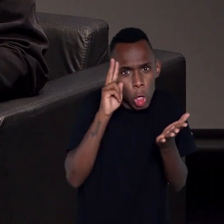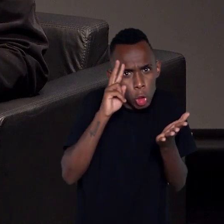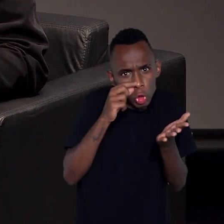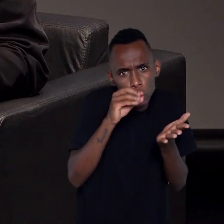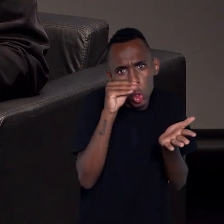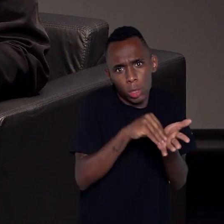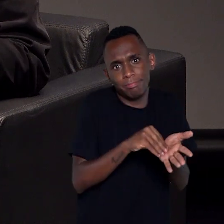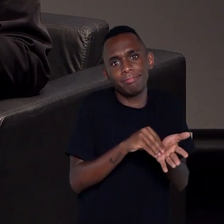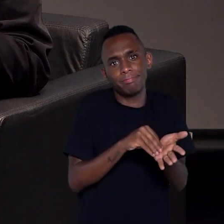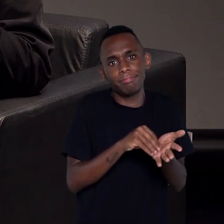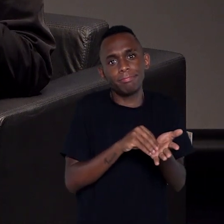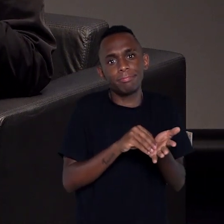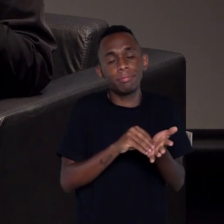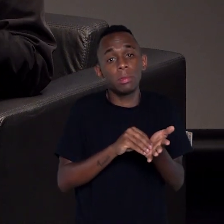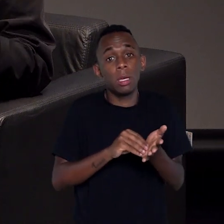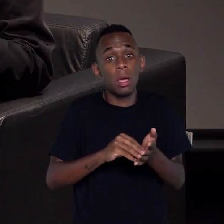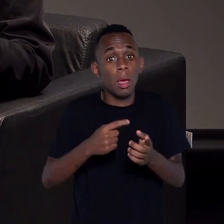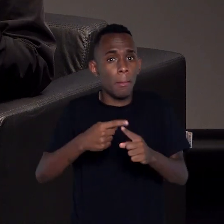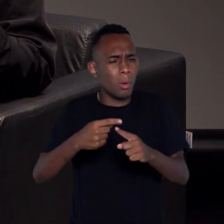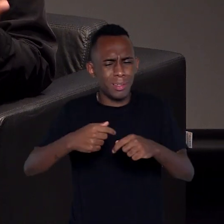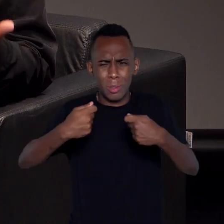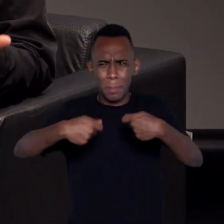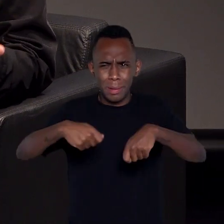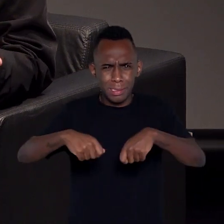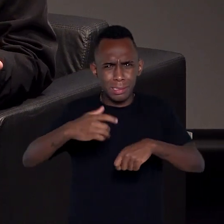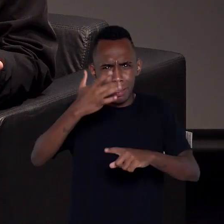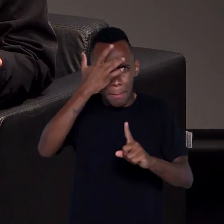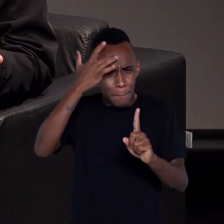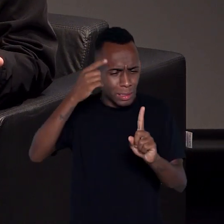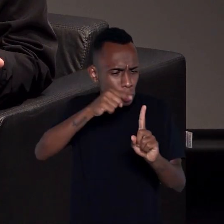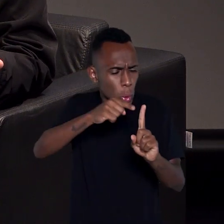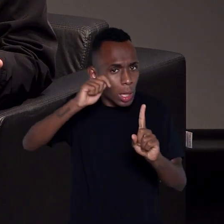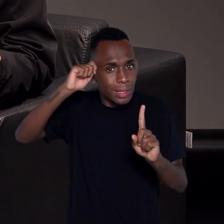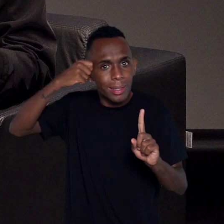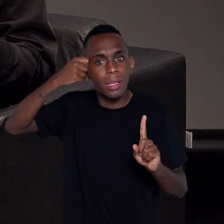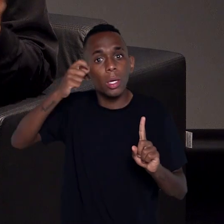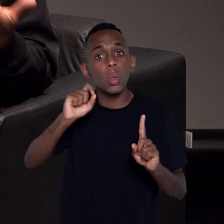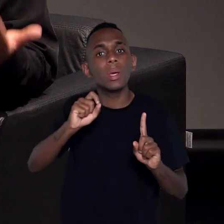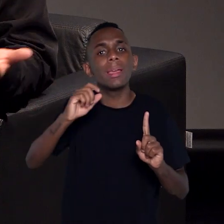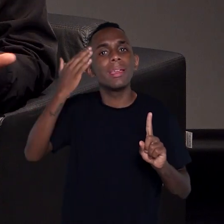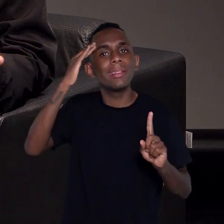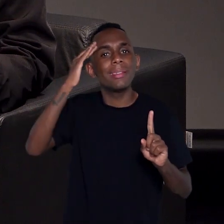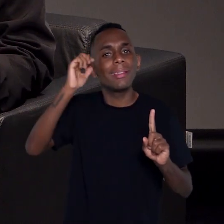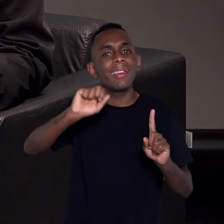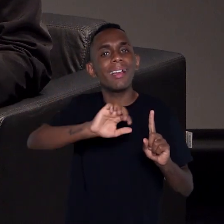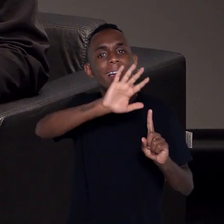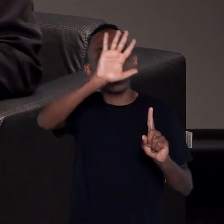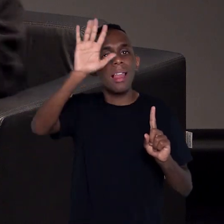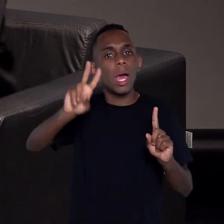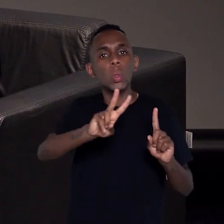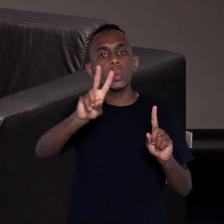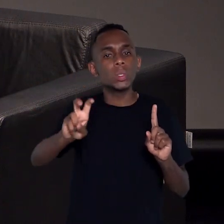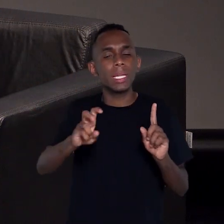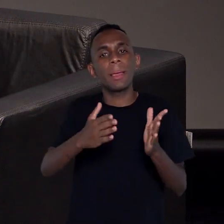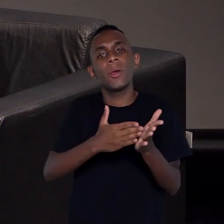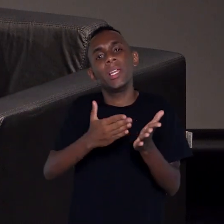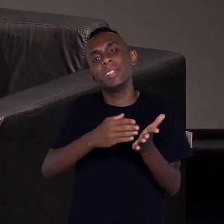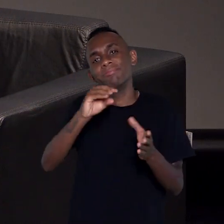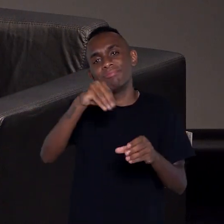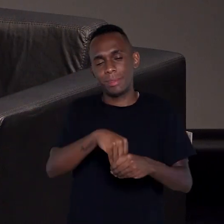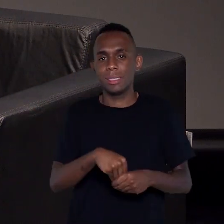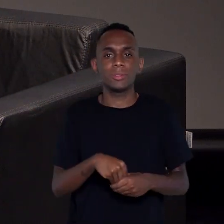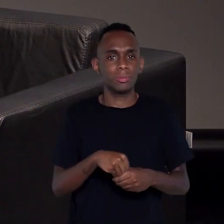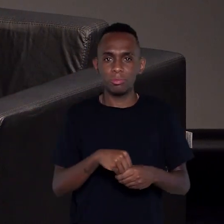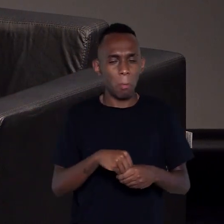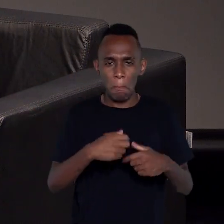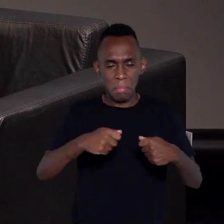está ali projetado. Porque não é necessário que a pessoa seja negra para ter uma compreensão da história que é